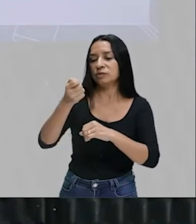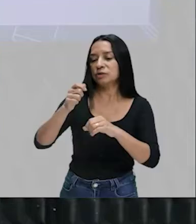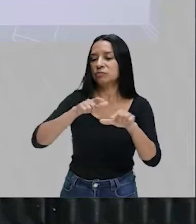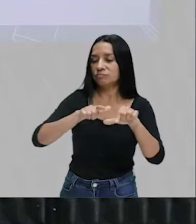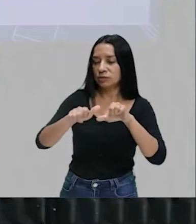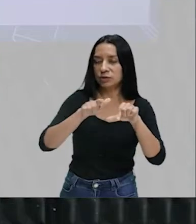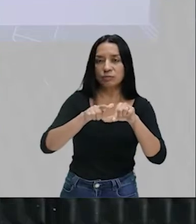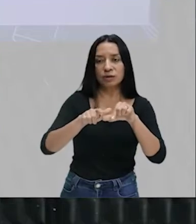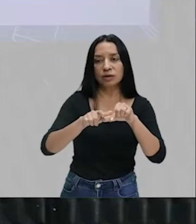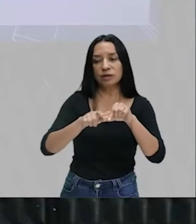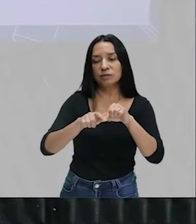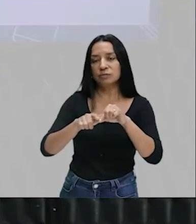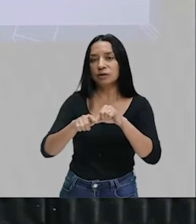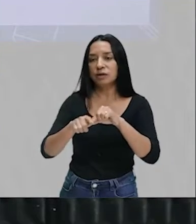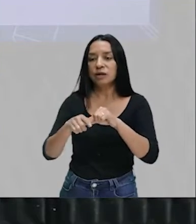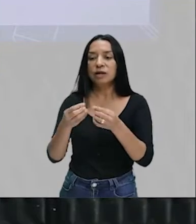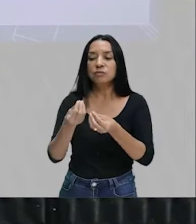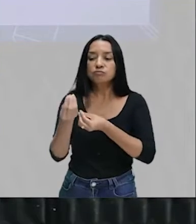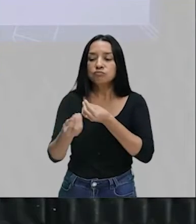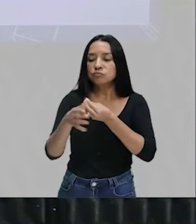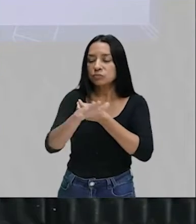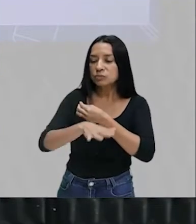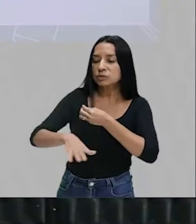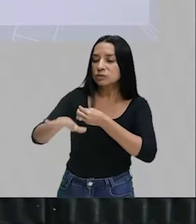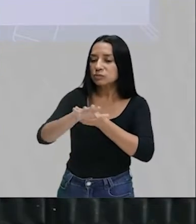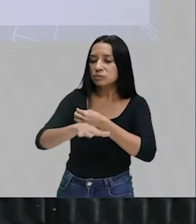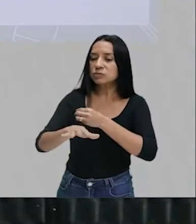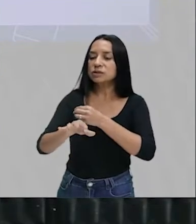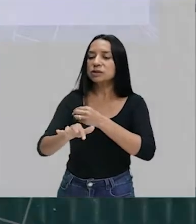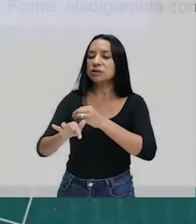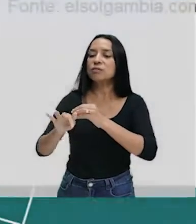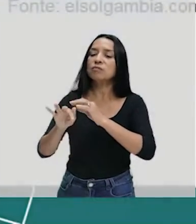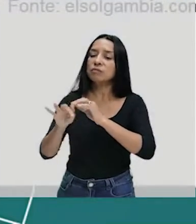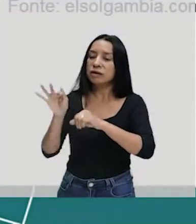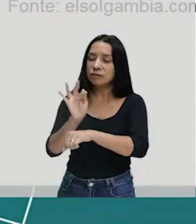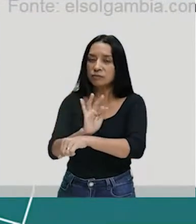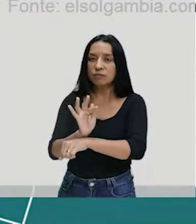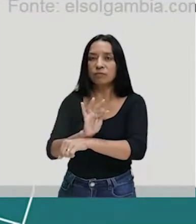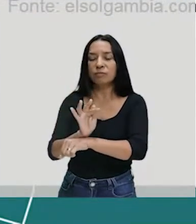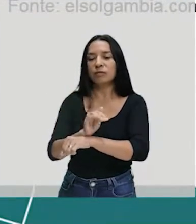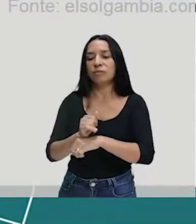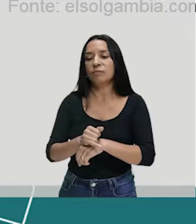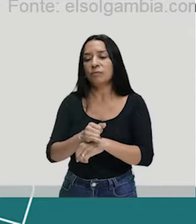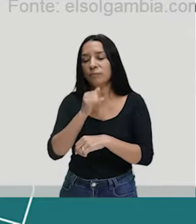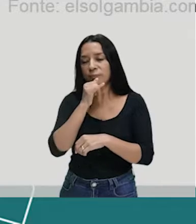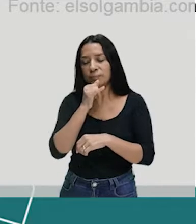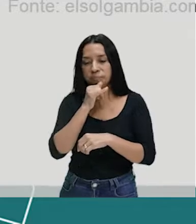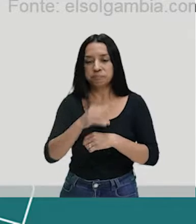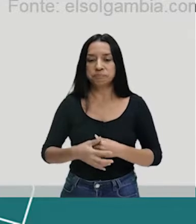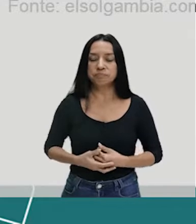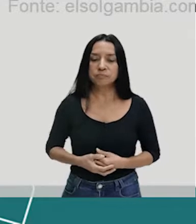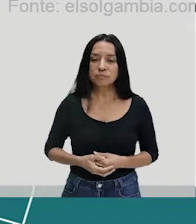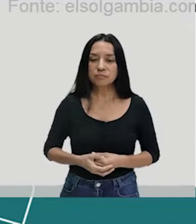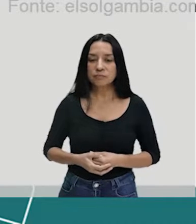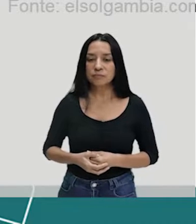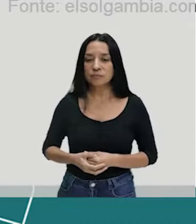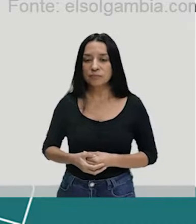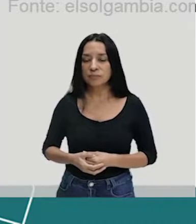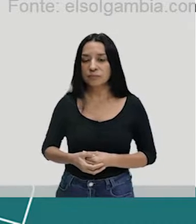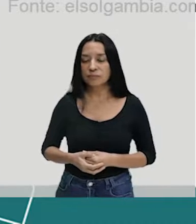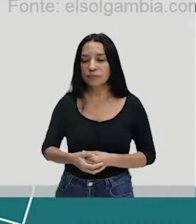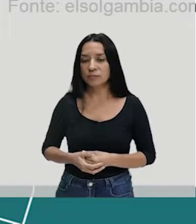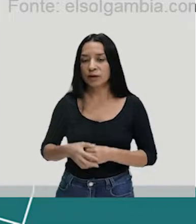situação for Oi tá importante que a gente tem essa percepção a linguagem da internet essas mensagens de texto as gírias